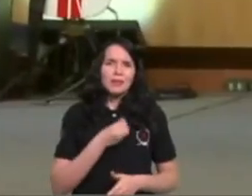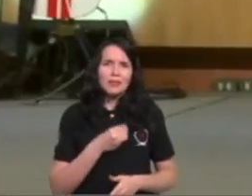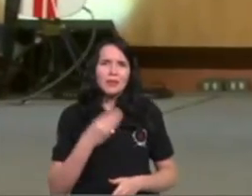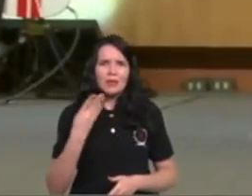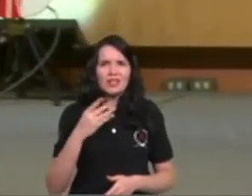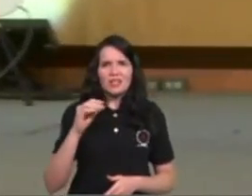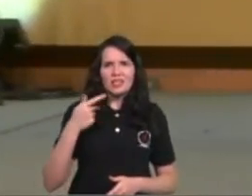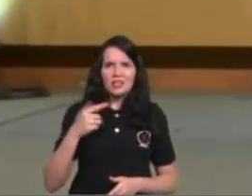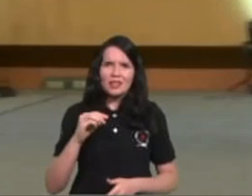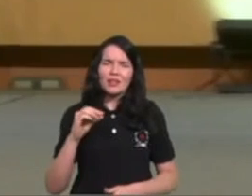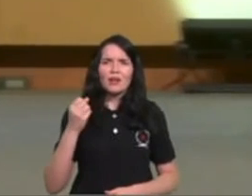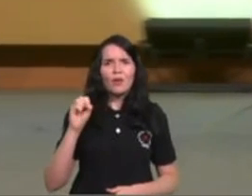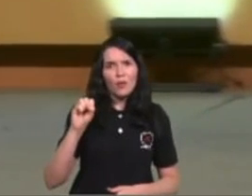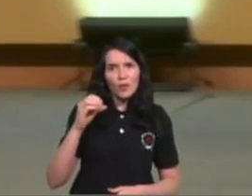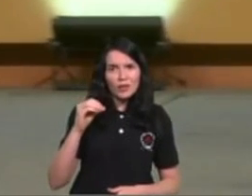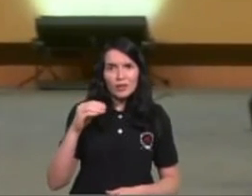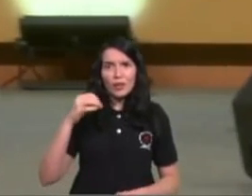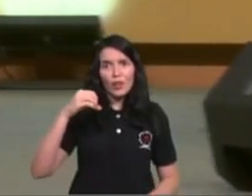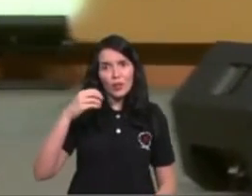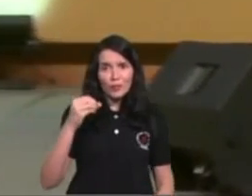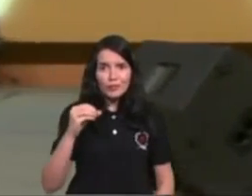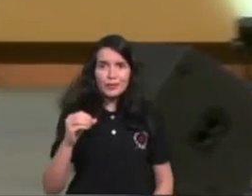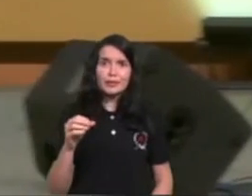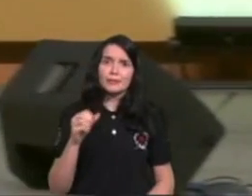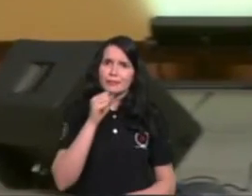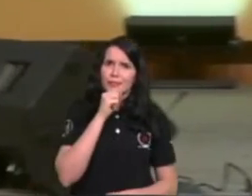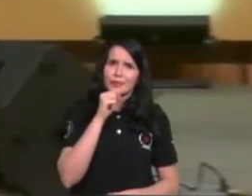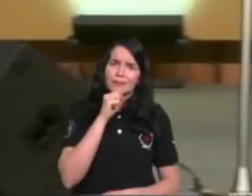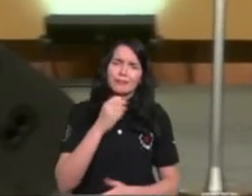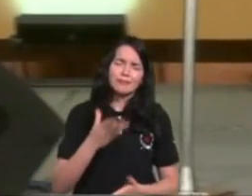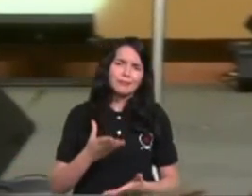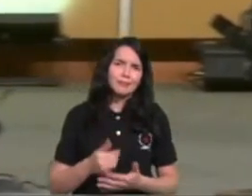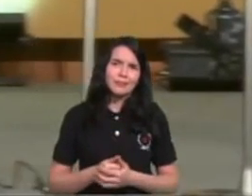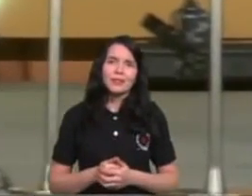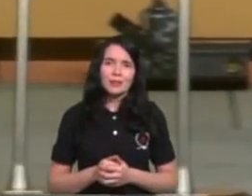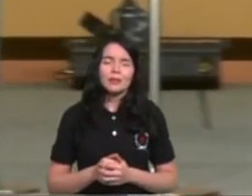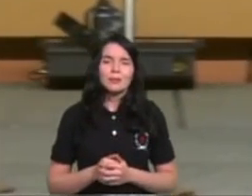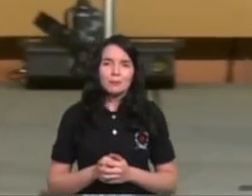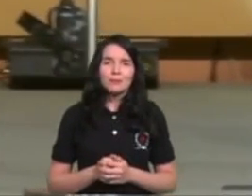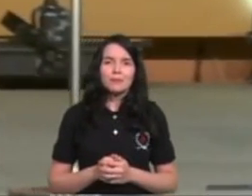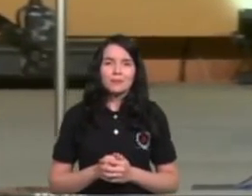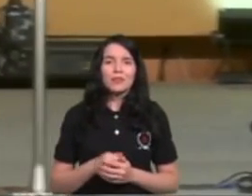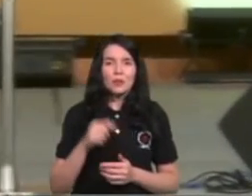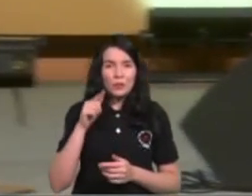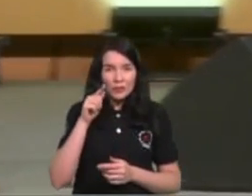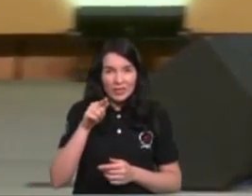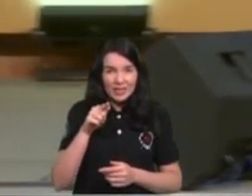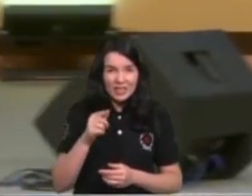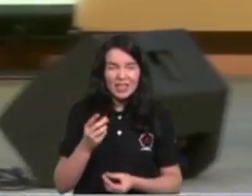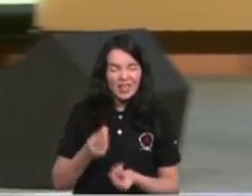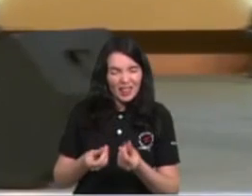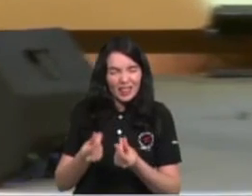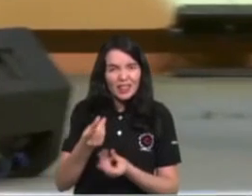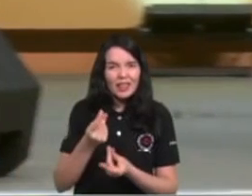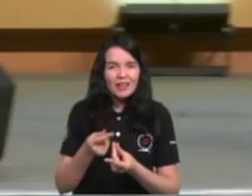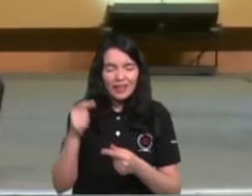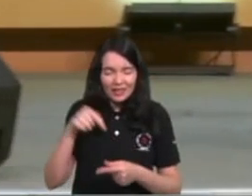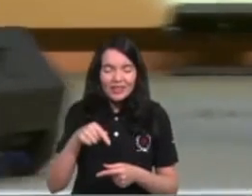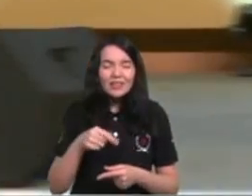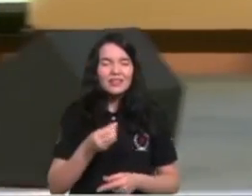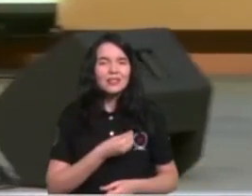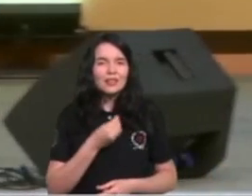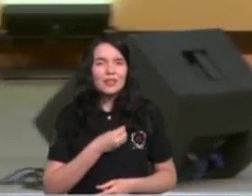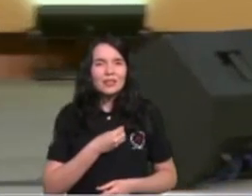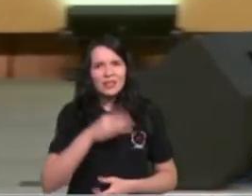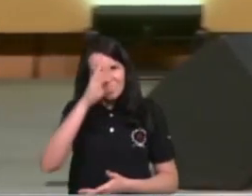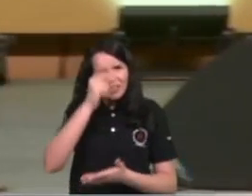80 e quando chega 90 tá pra lá de Marrakesh é o que você pode ver você é eterno e aqui nessa vida